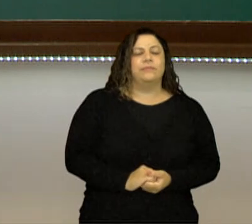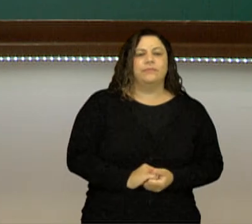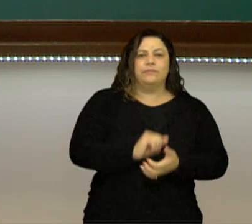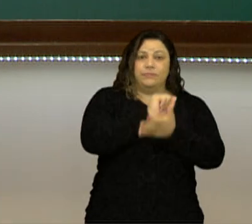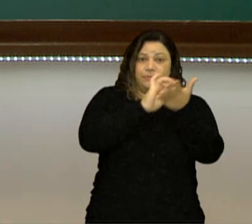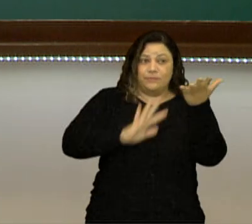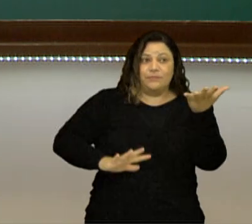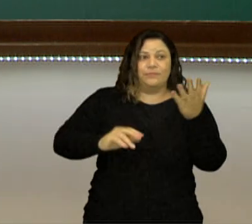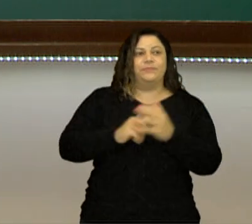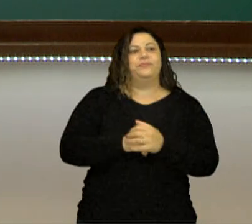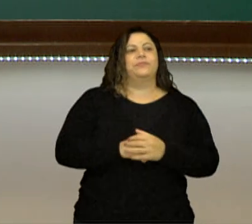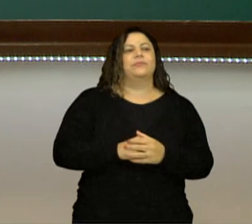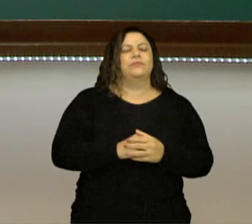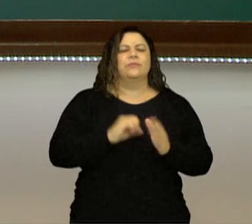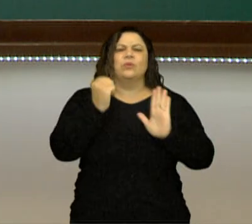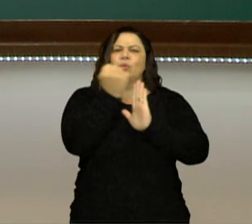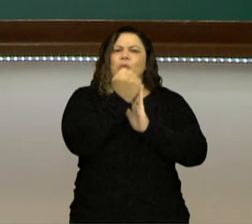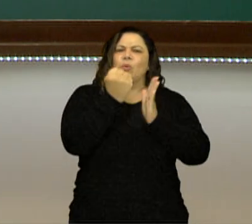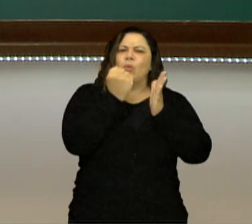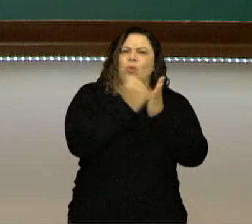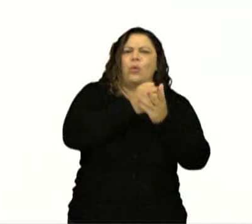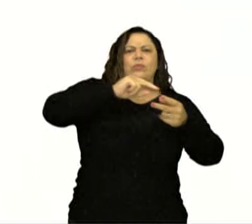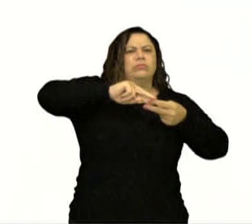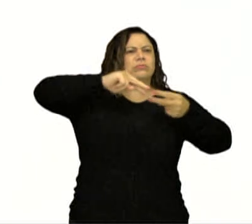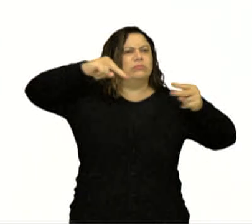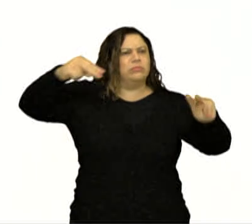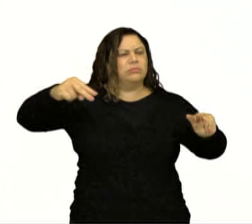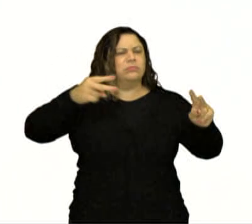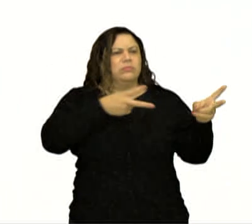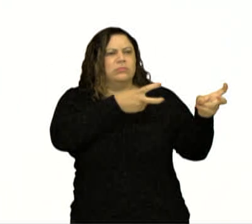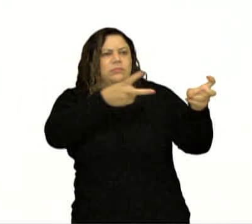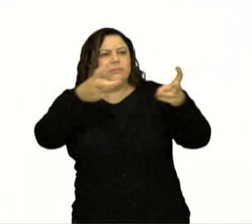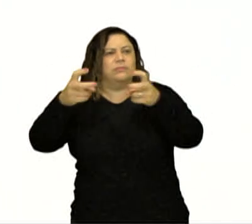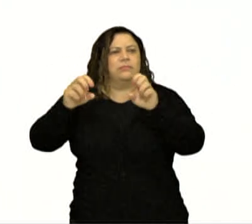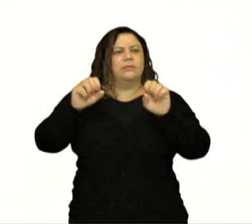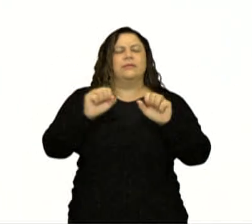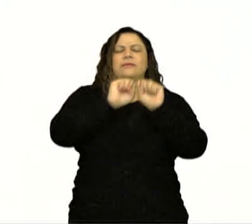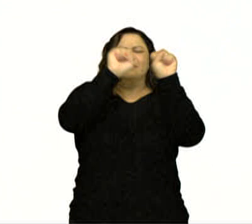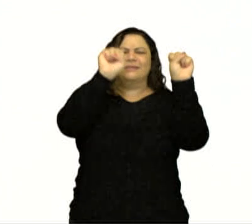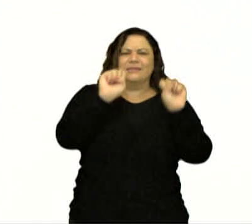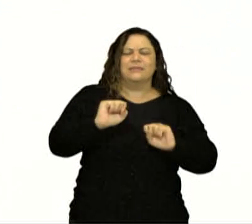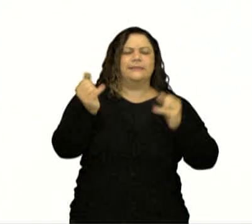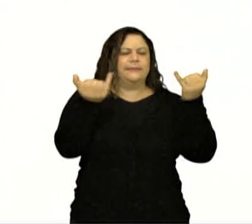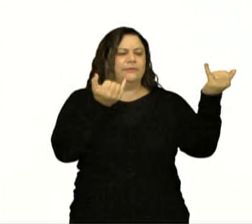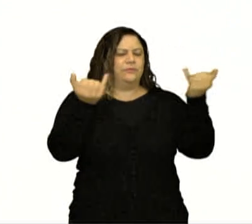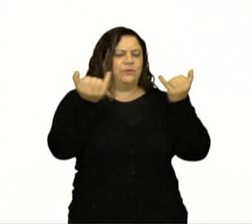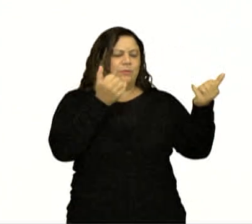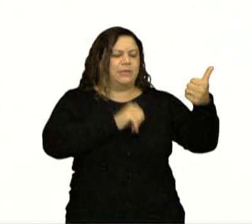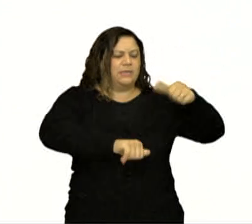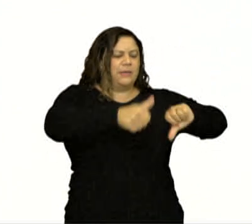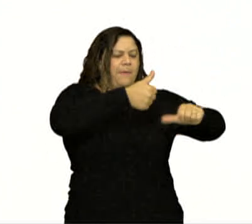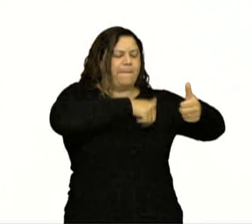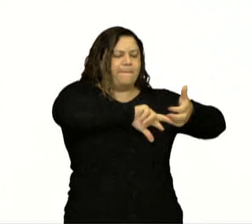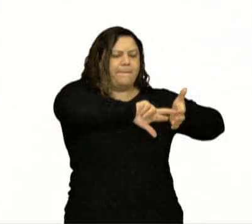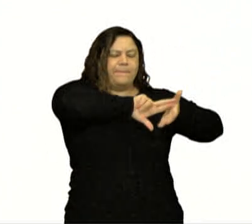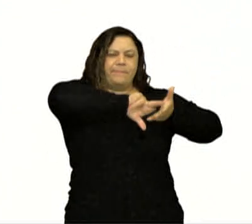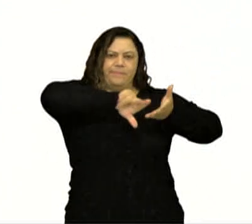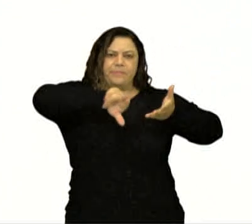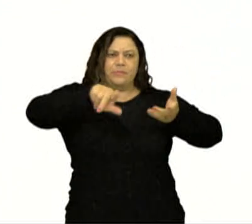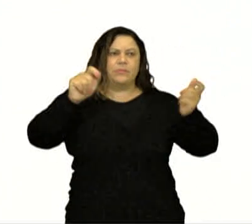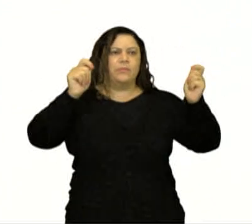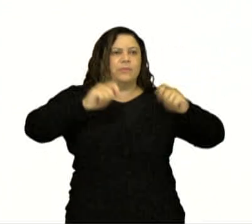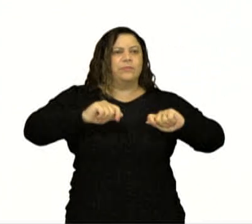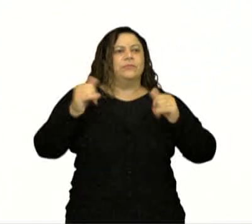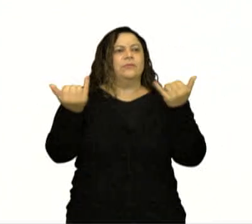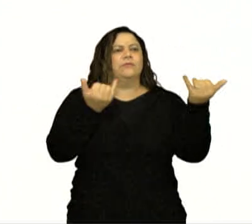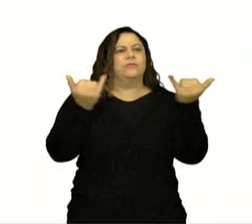código genético é um sistema de informações bioquímicas que permite a produção de proteínas, muito bem, as quais determinam a estrutura das